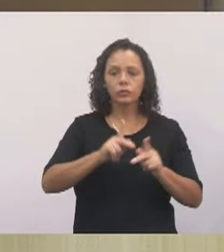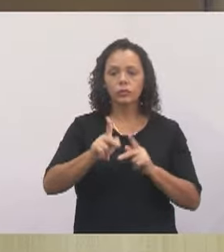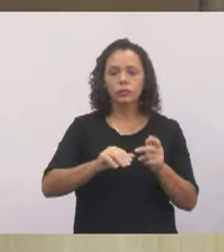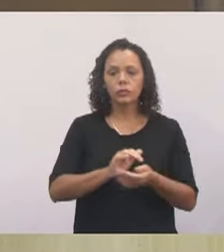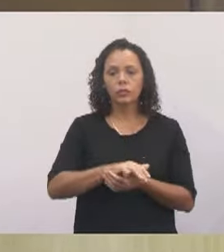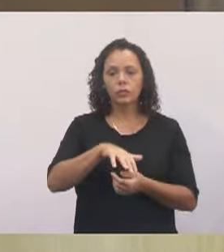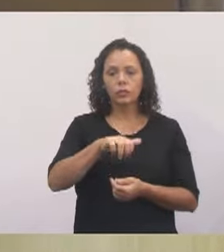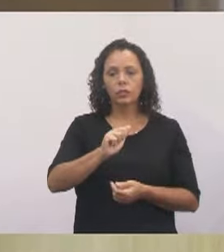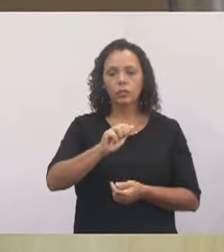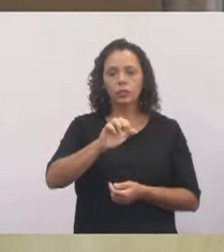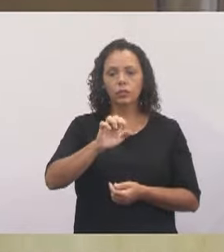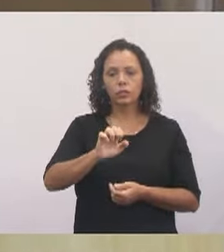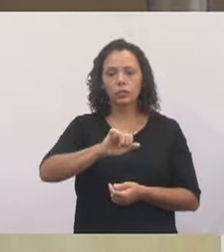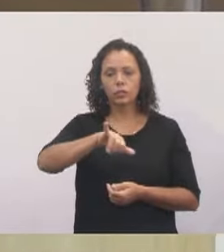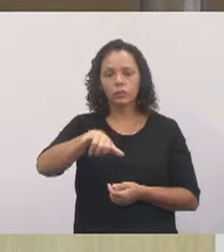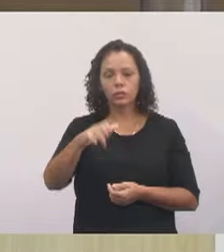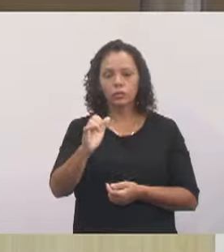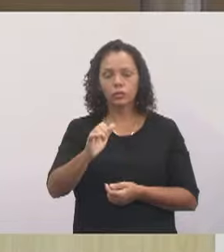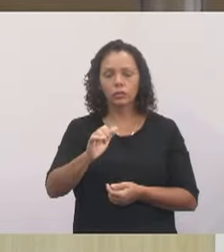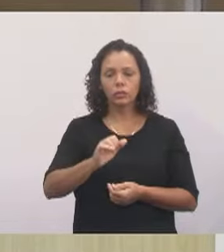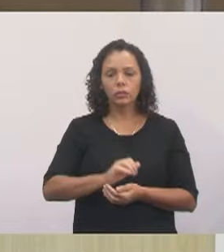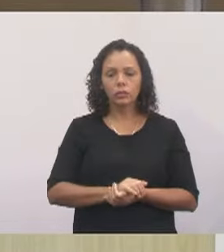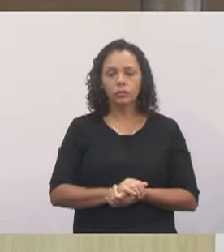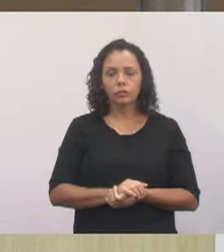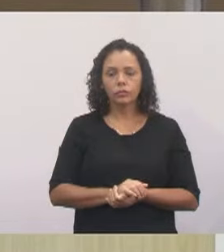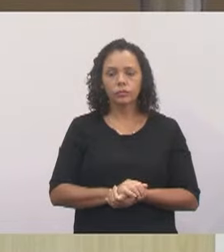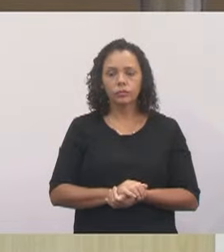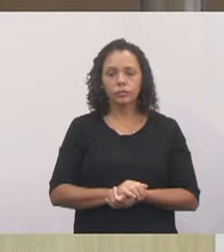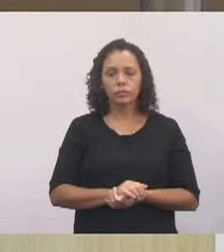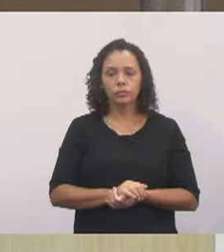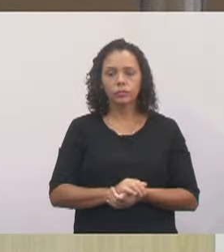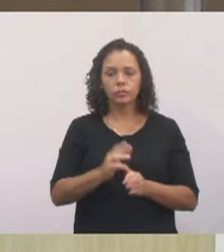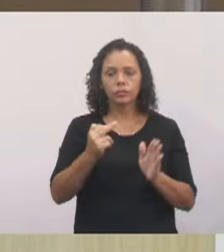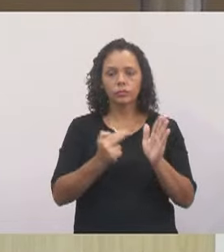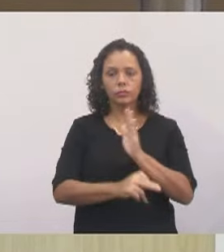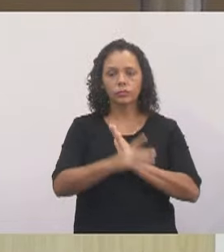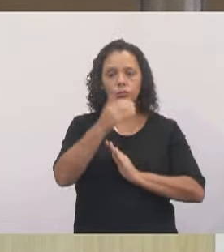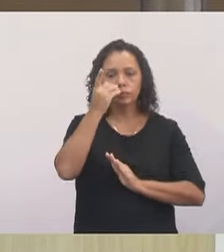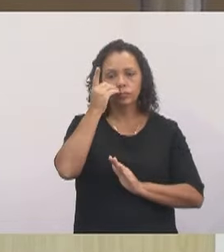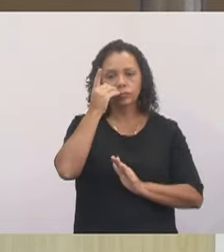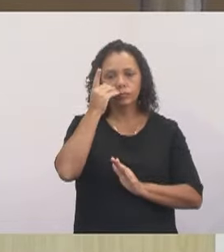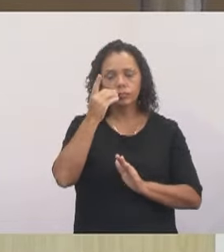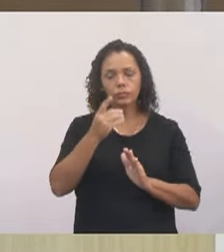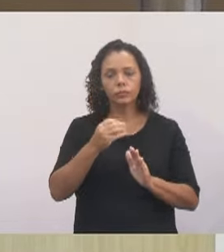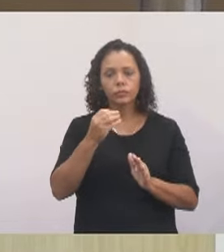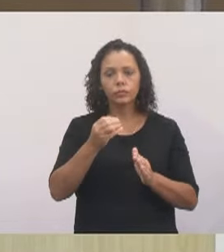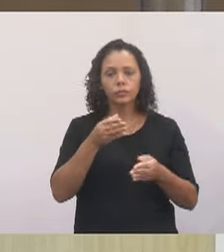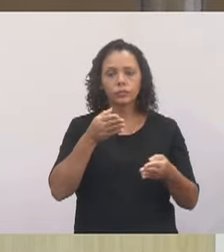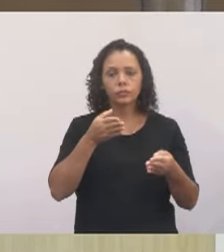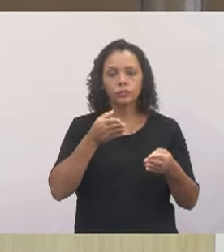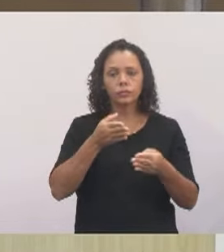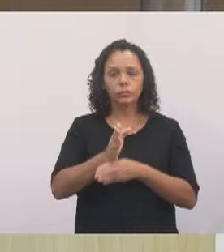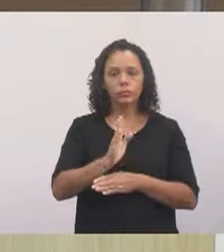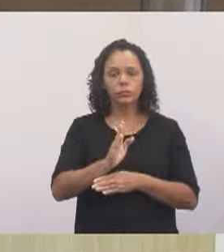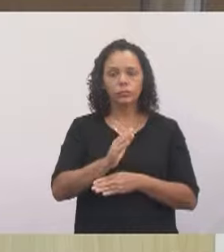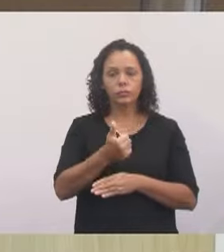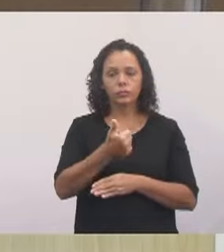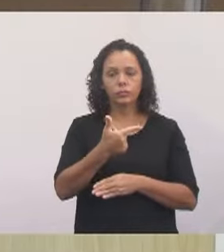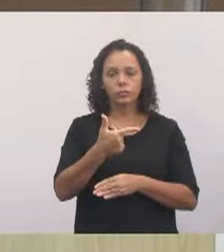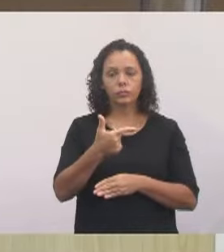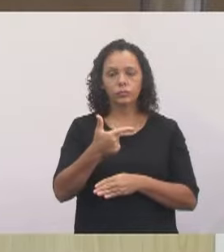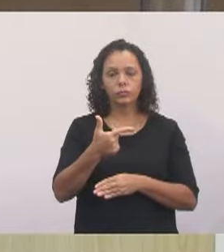AEJ, Associação Esportiva Escolinha Jacarezinho, autoria vereador Dude, projeto aprovado por 12 votos